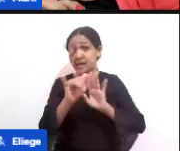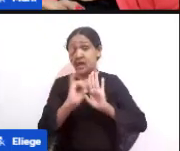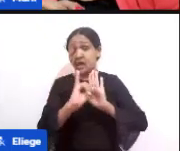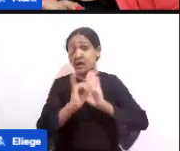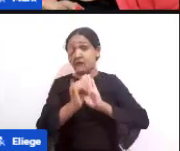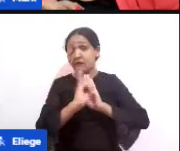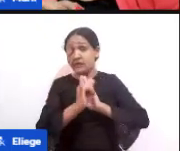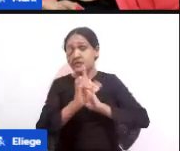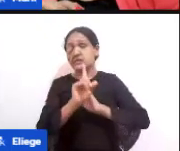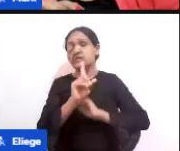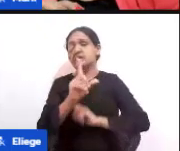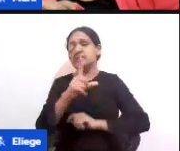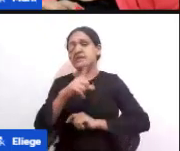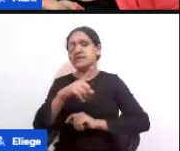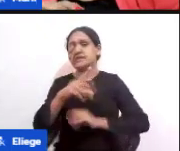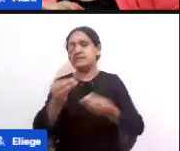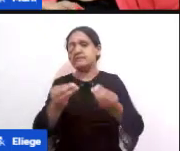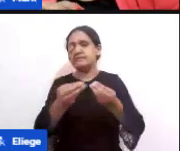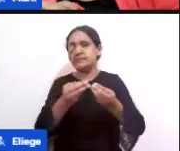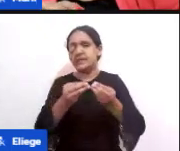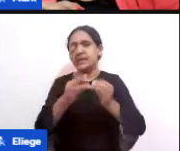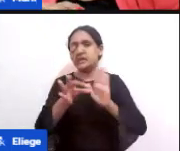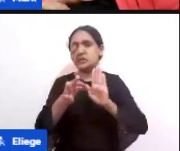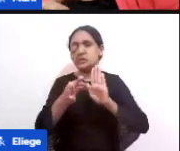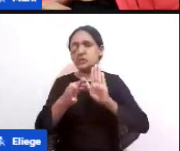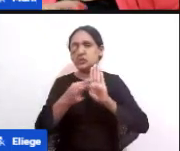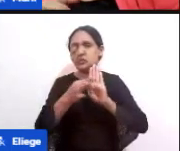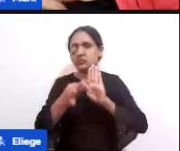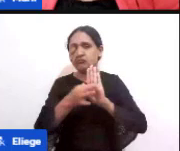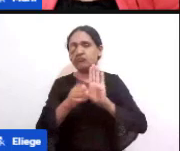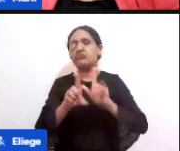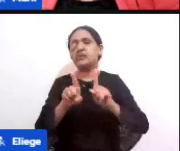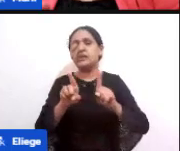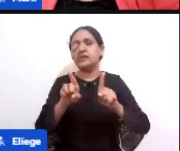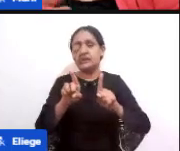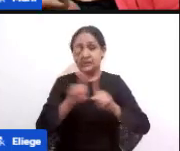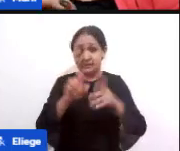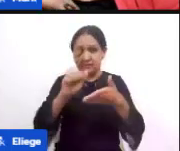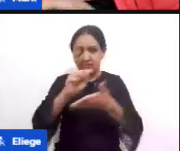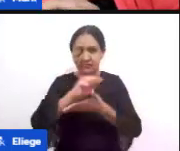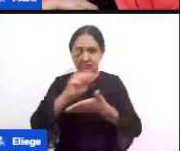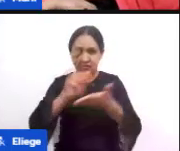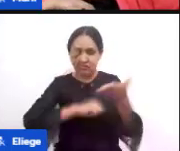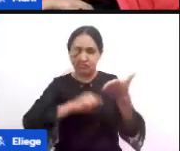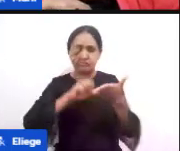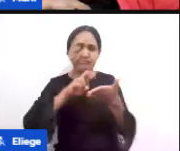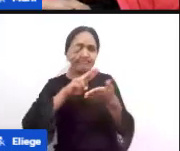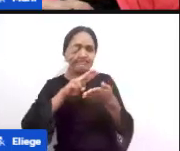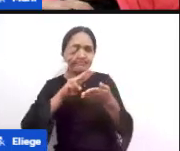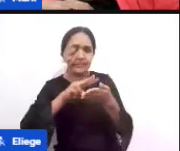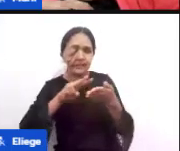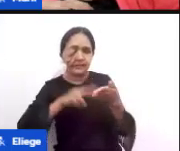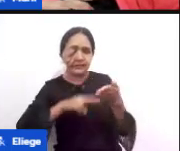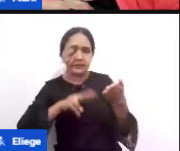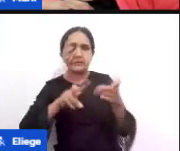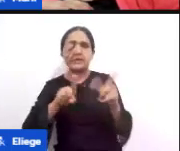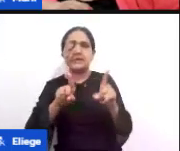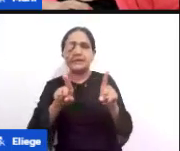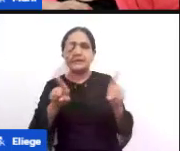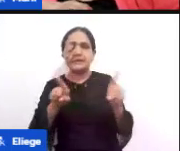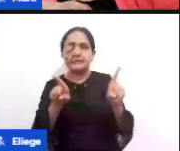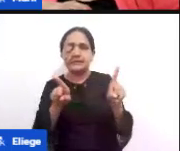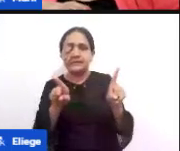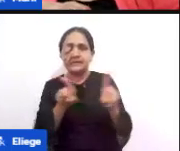trazem sugestões também de atividades de leitura que perpassa por todos